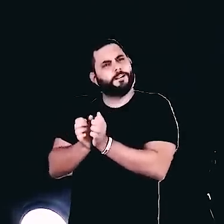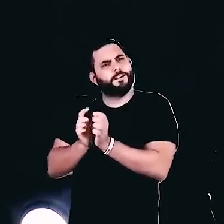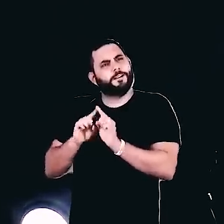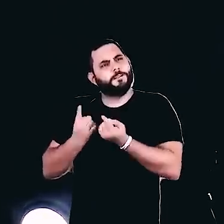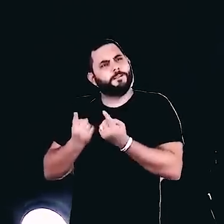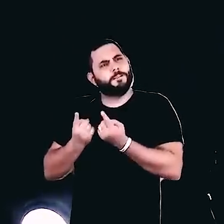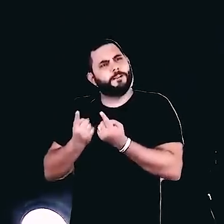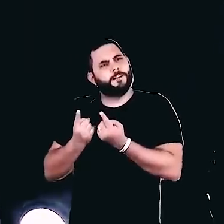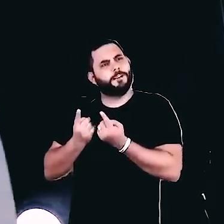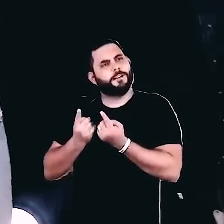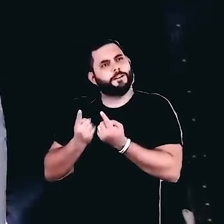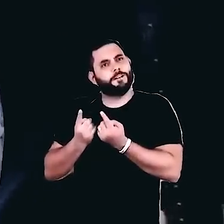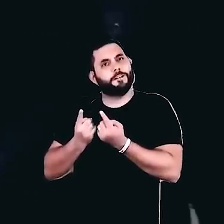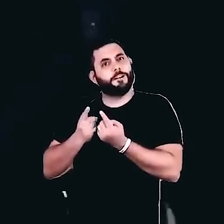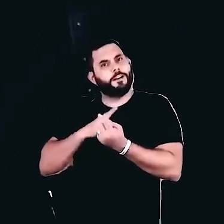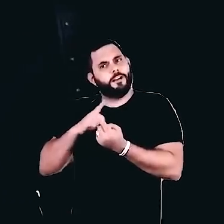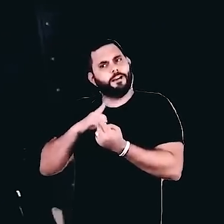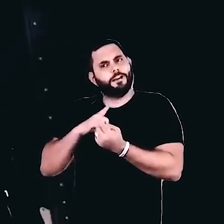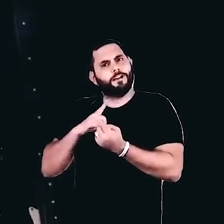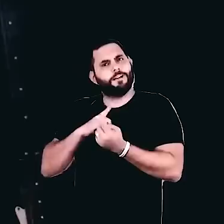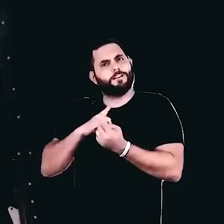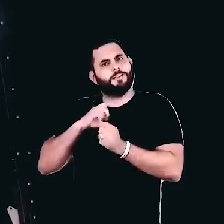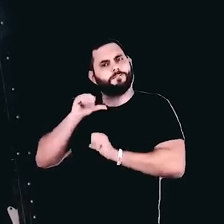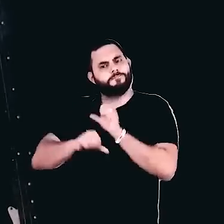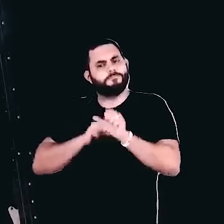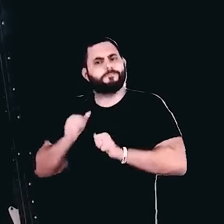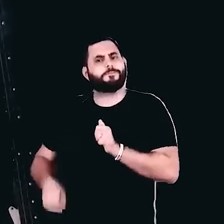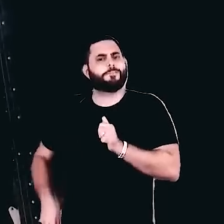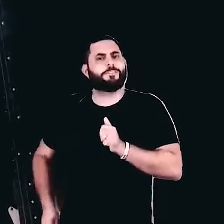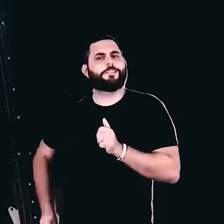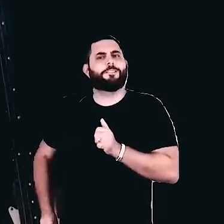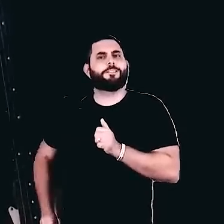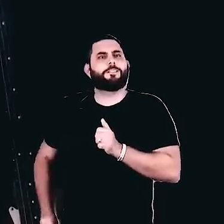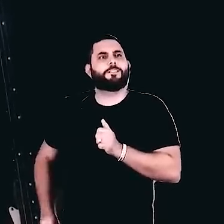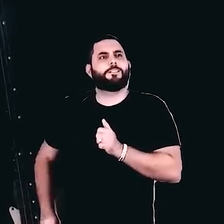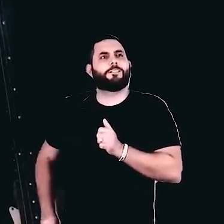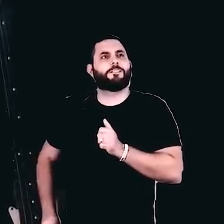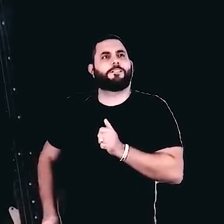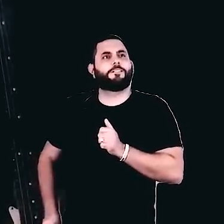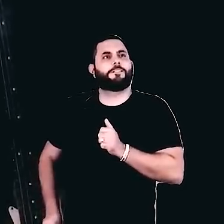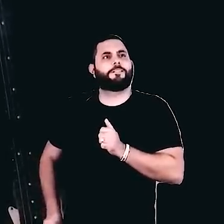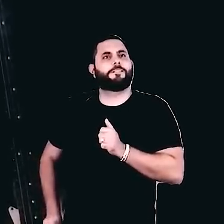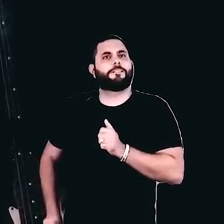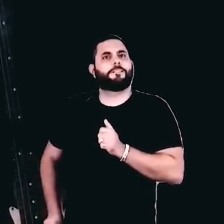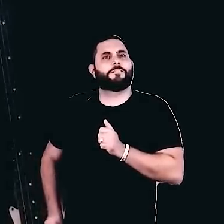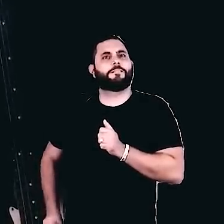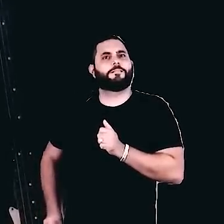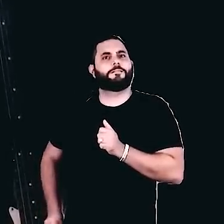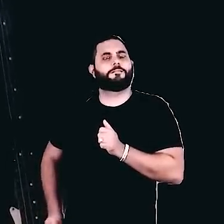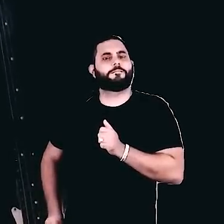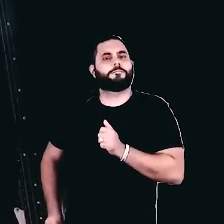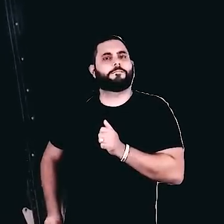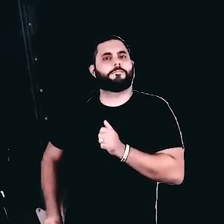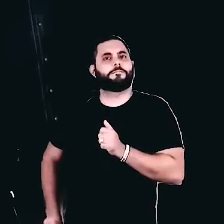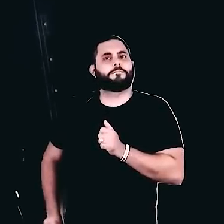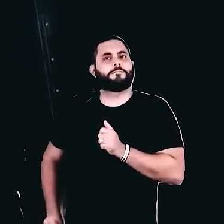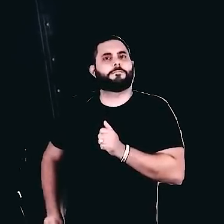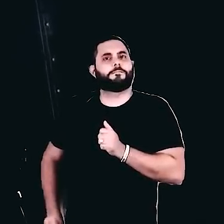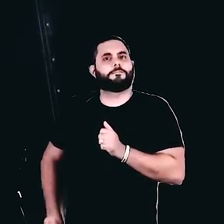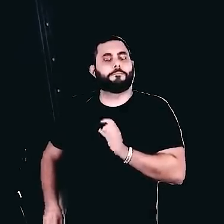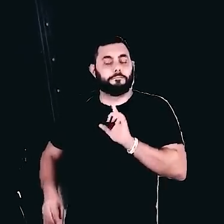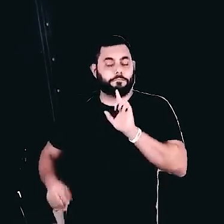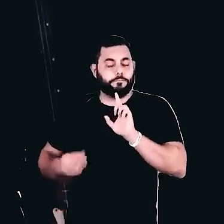que você entenda que naquela época um escravo ele não era nem sequer considerado uma pessoa. O escravo era considerado